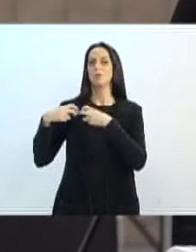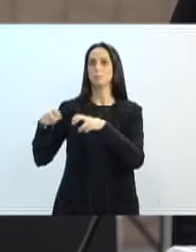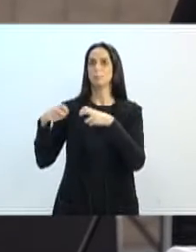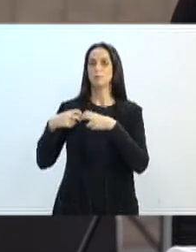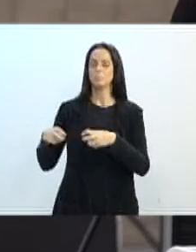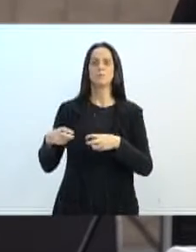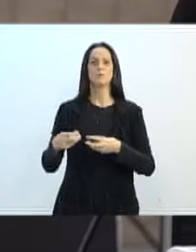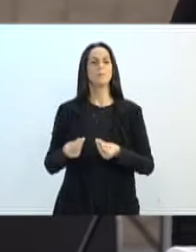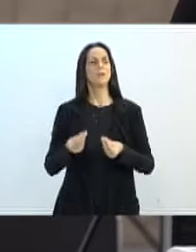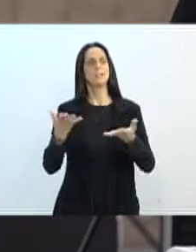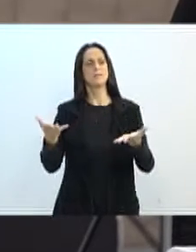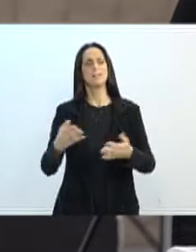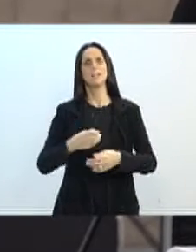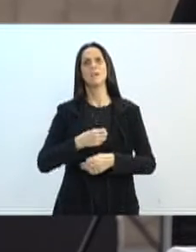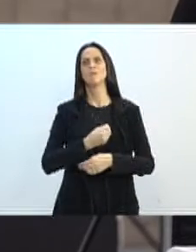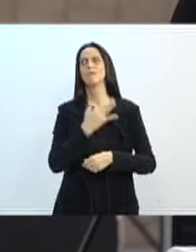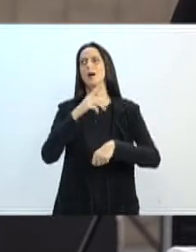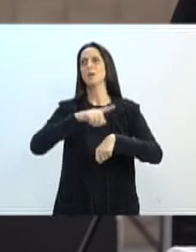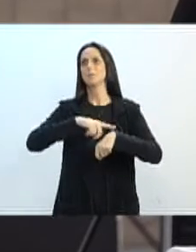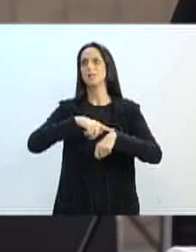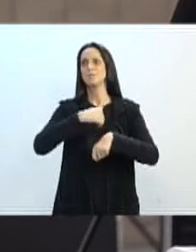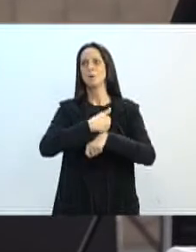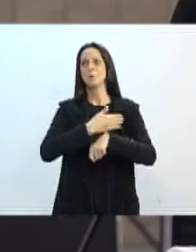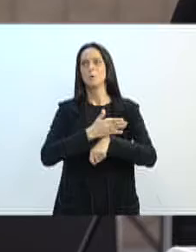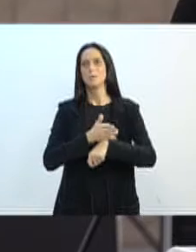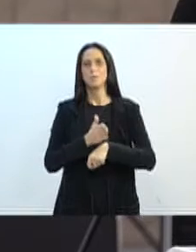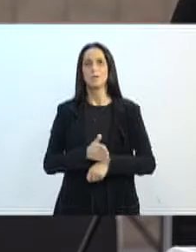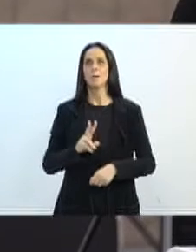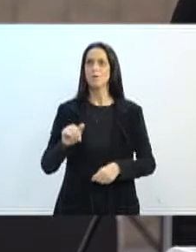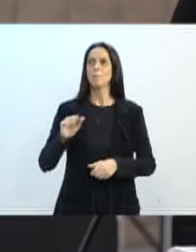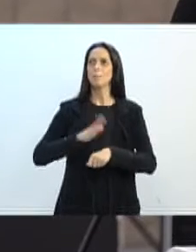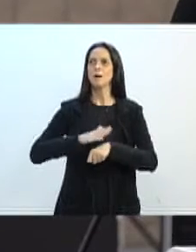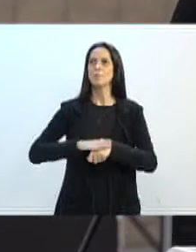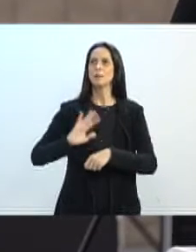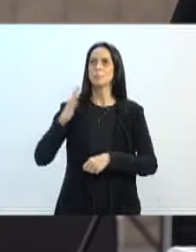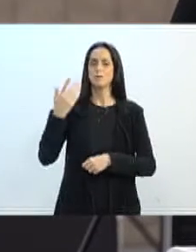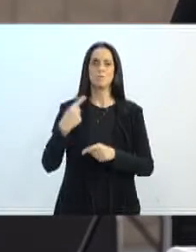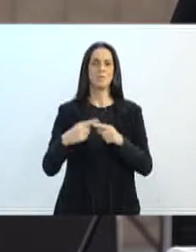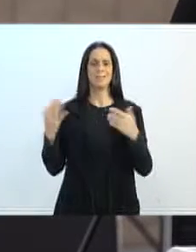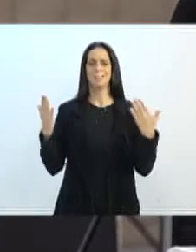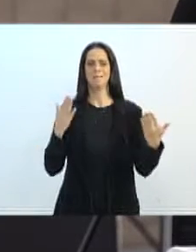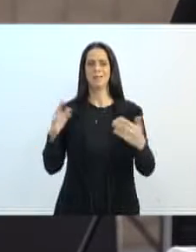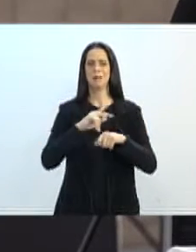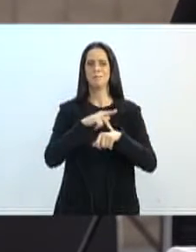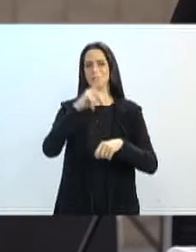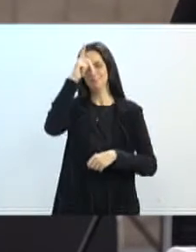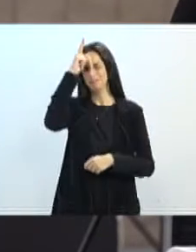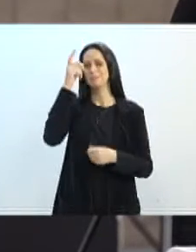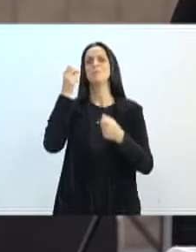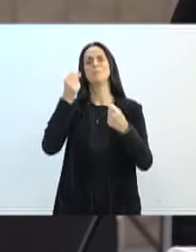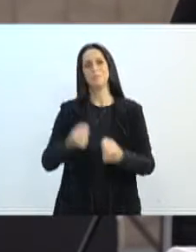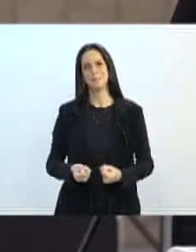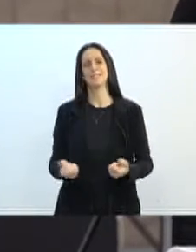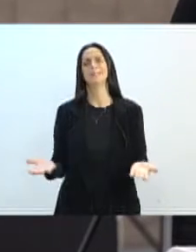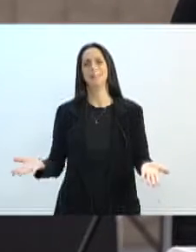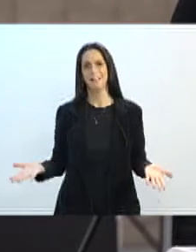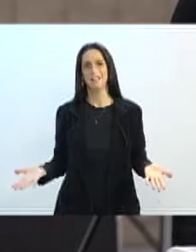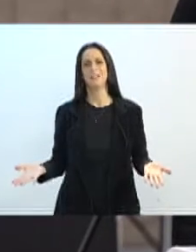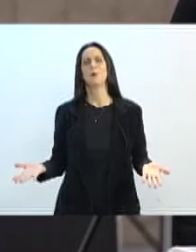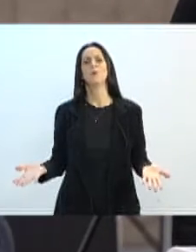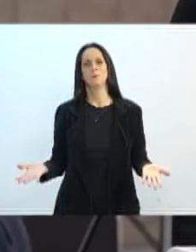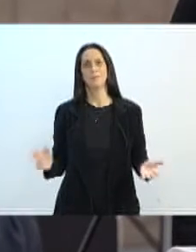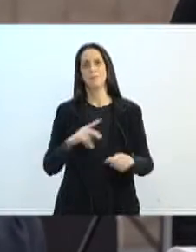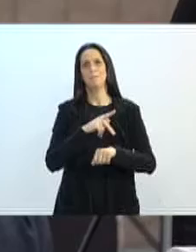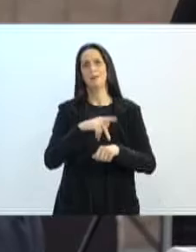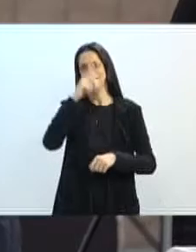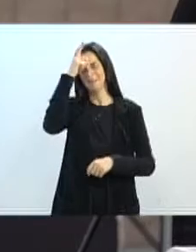linhas. Vamos então fazer acontecer. Vamos fazer acontecer, porque essa comparação com a Alemanha foi pesada. A Alemanha sem